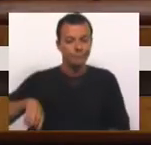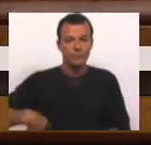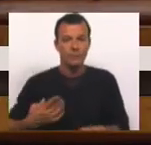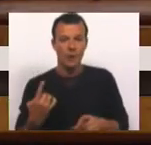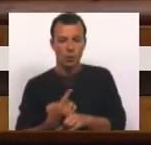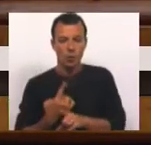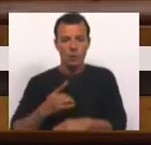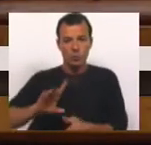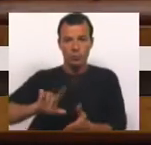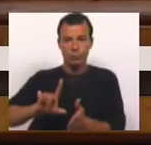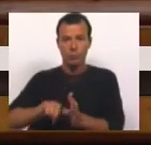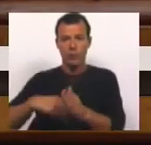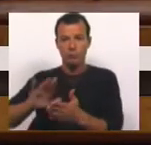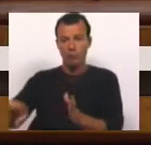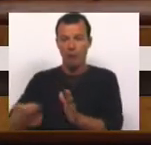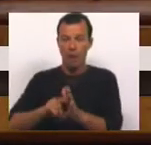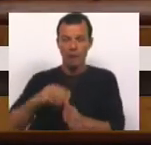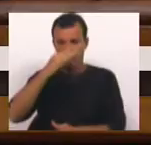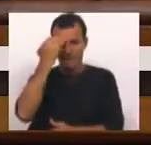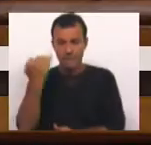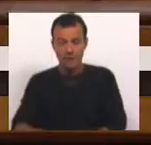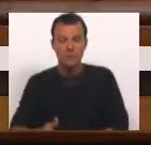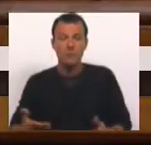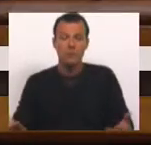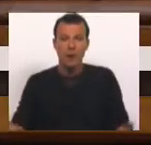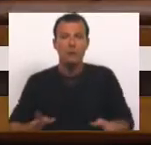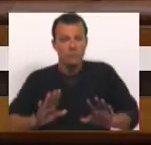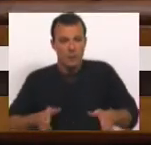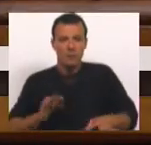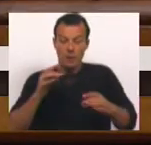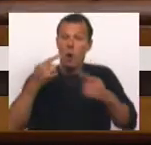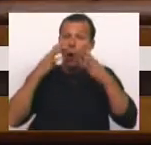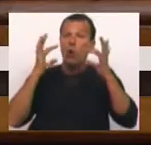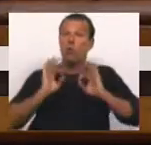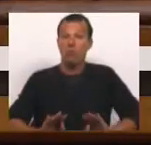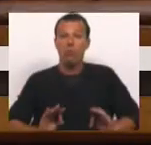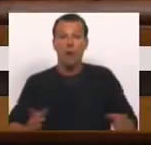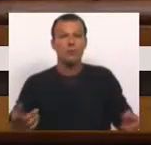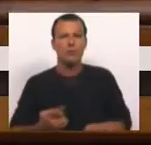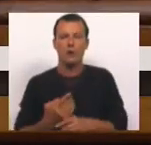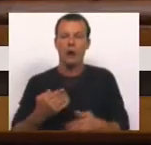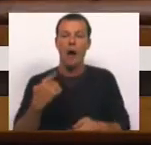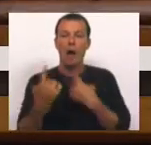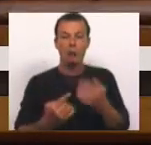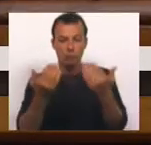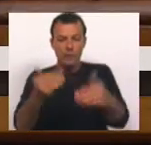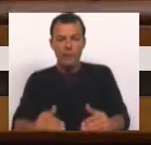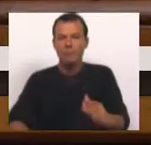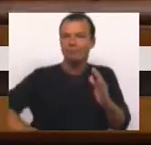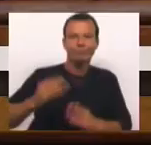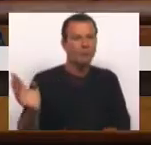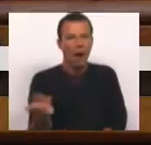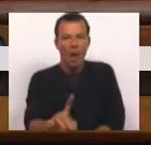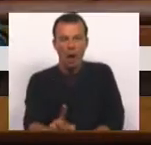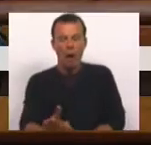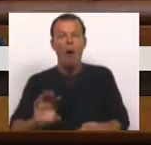legislativos difíceis, onde é preciso assumir que há que empreender cautelas para que determinados limites não sejam ultrapassados,